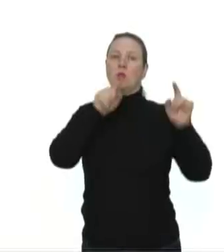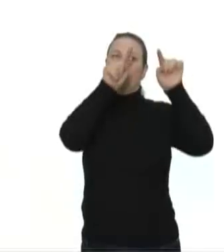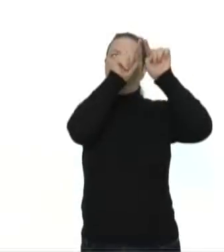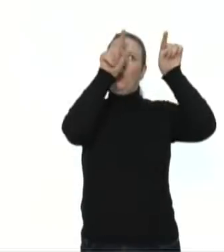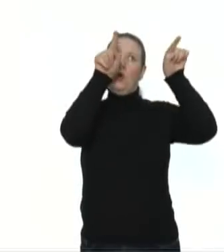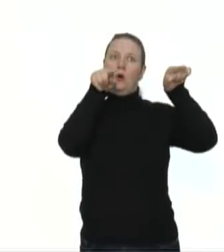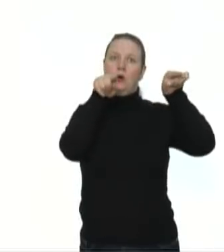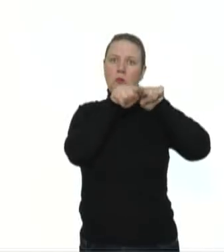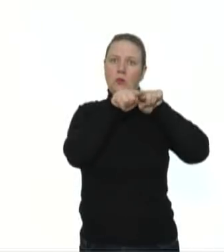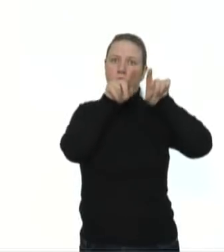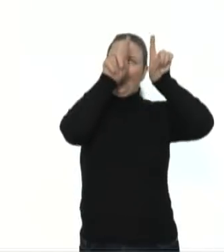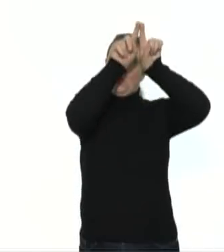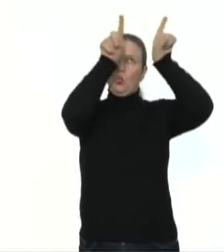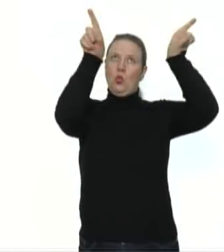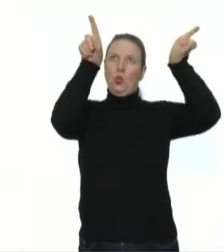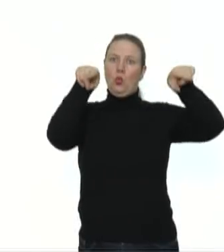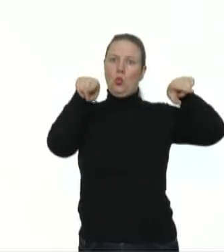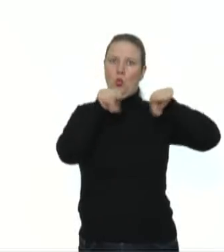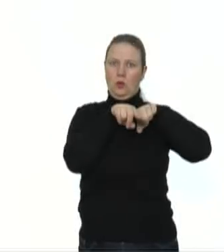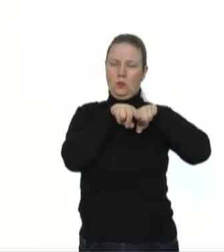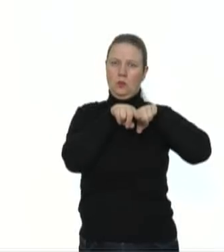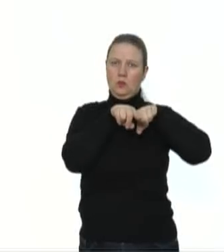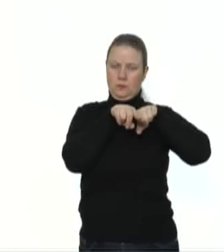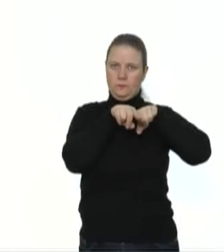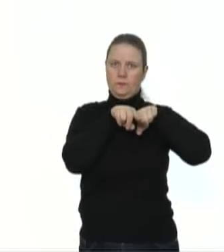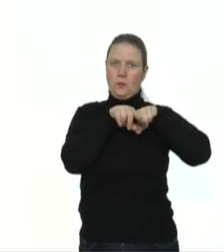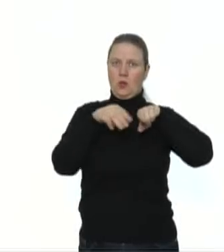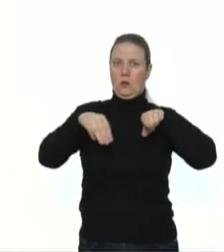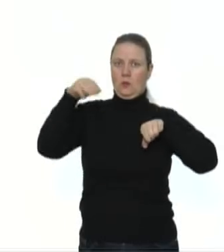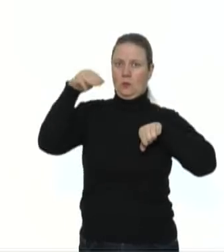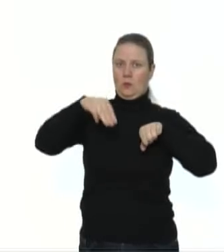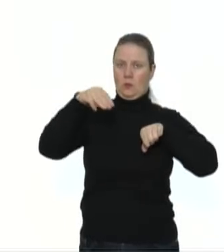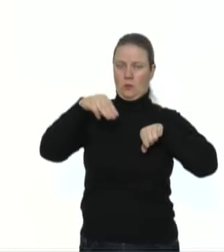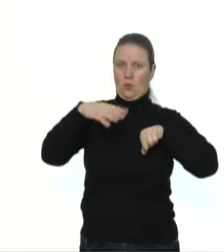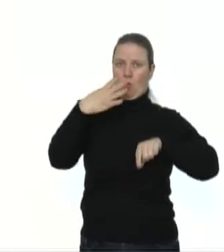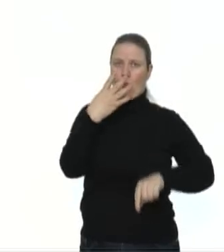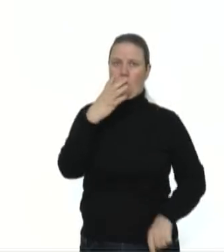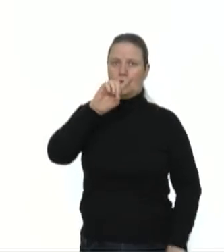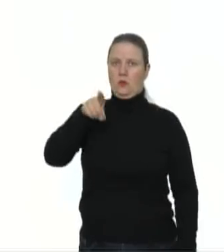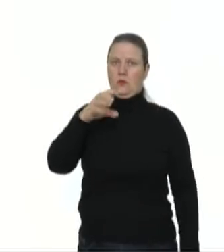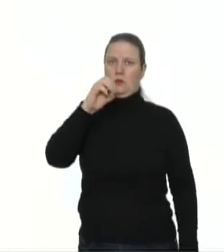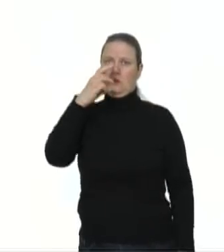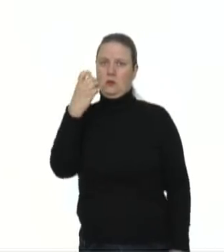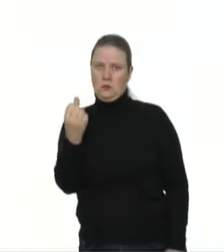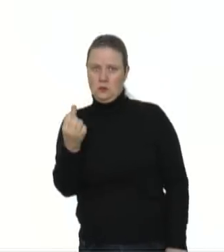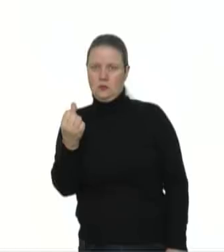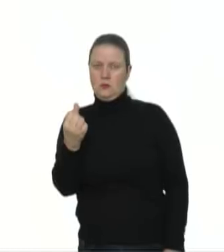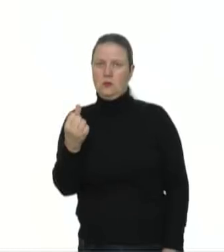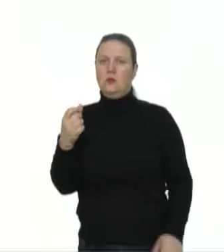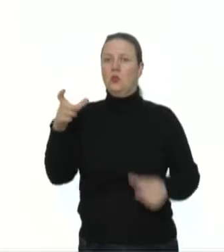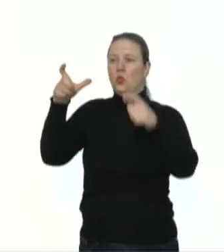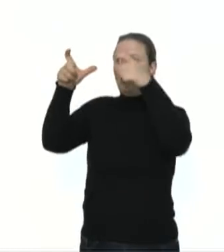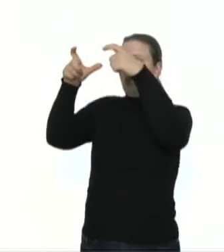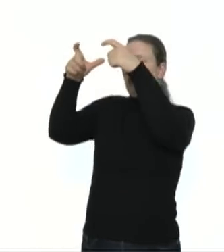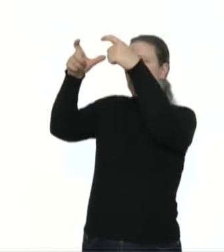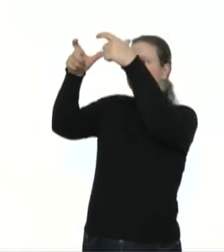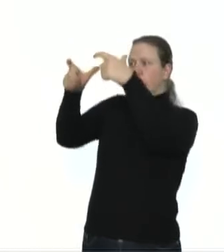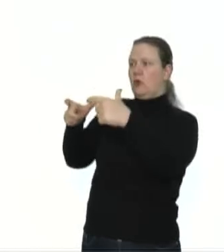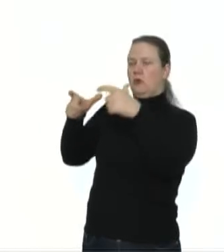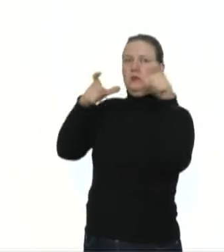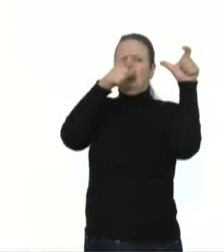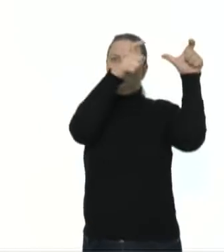parte alta da tabela a 4 metros e 6, tá? Na frente das cestas, nós